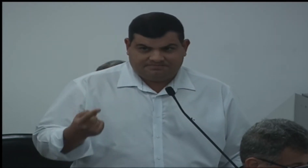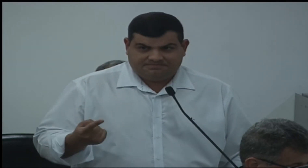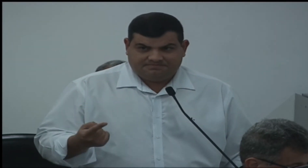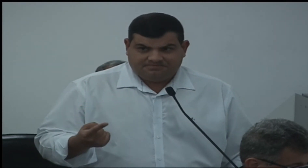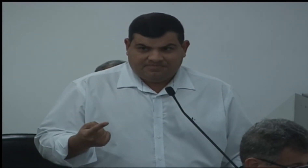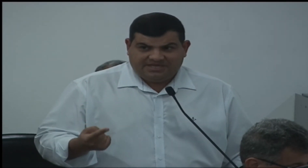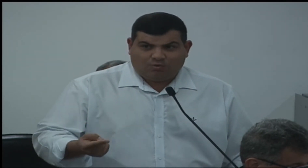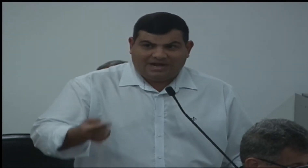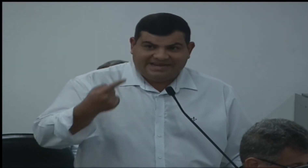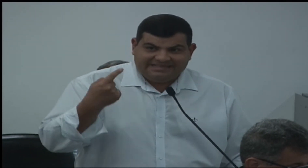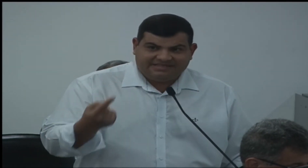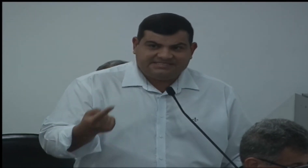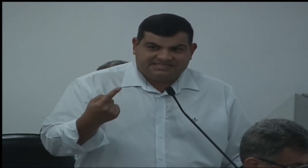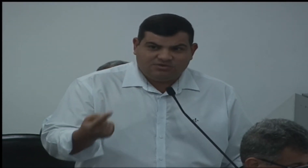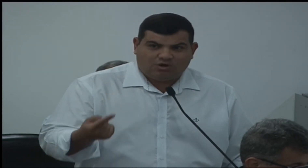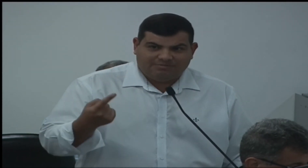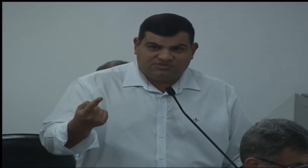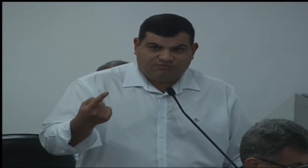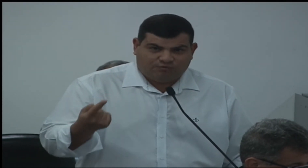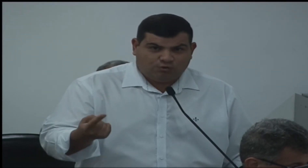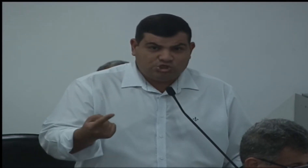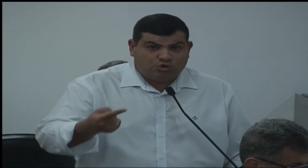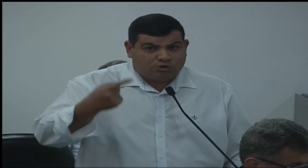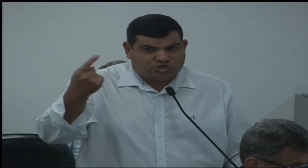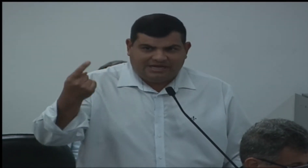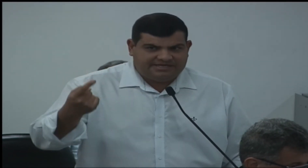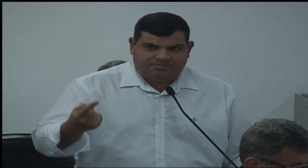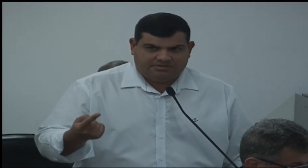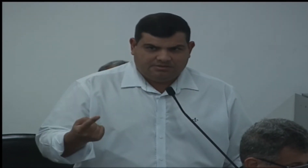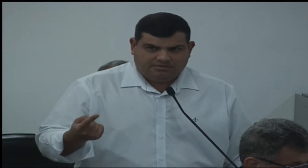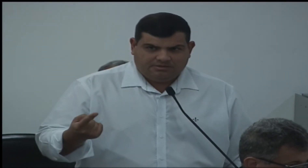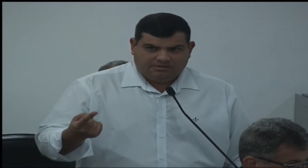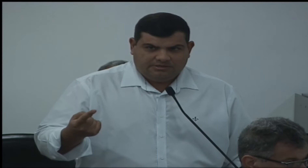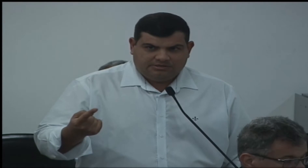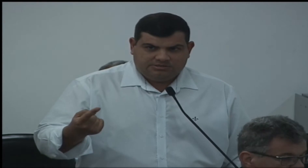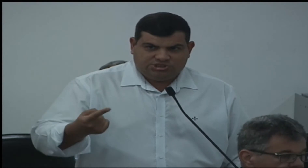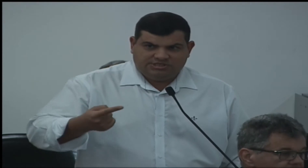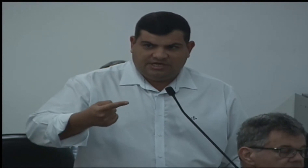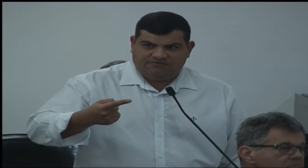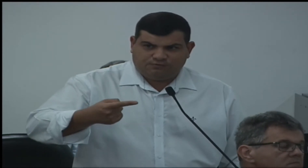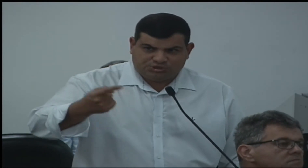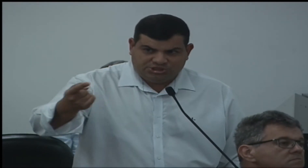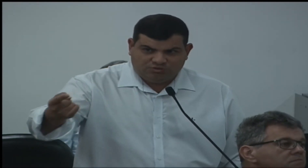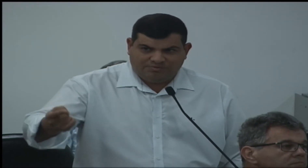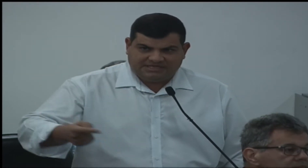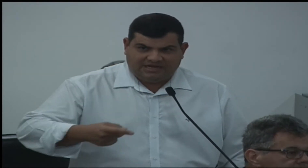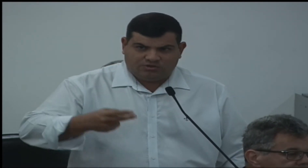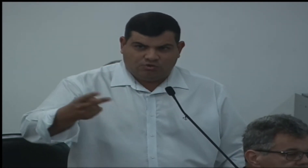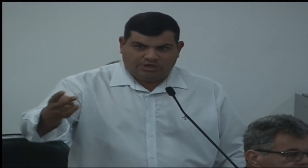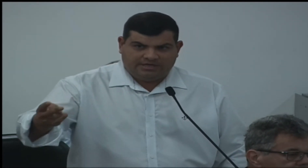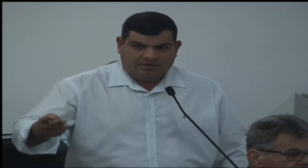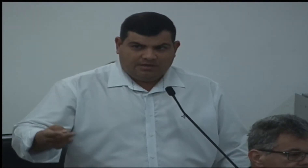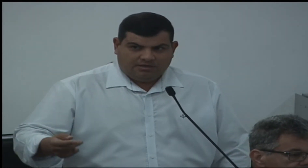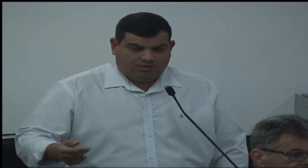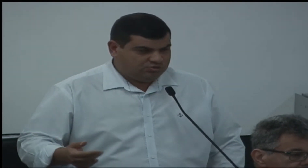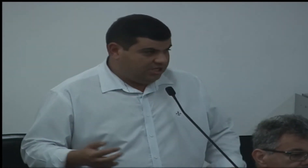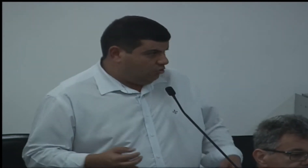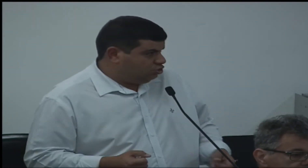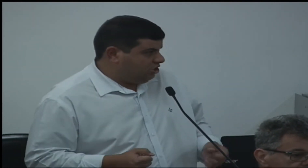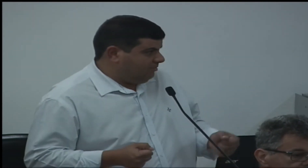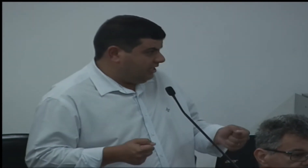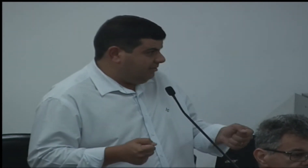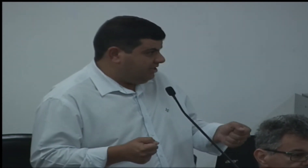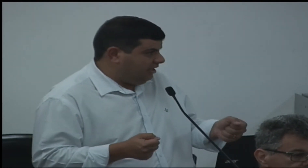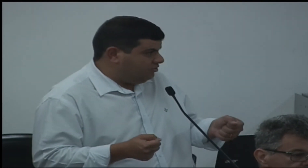munição e 45 armas de fogo de grosso calibre. Tinha fuzil, metralhadora, eu não sei